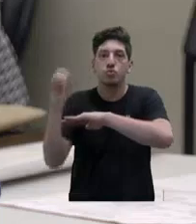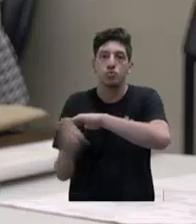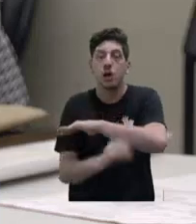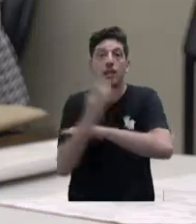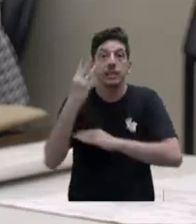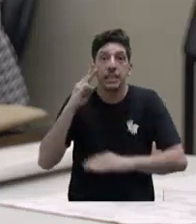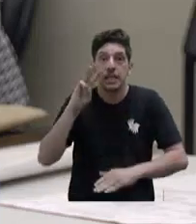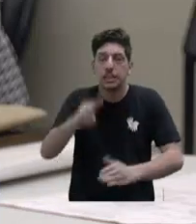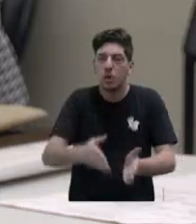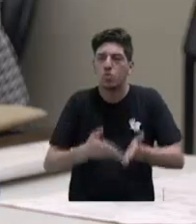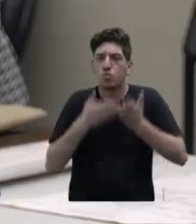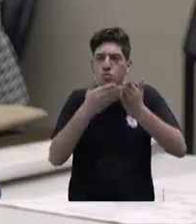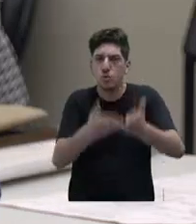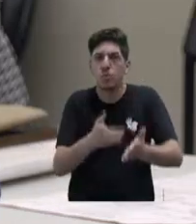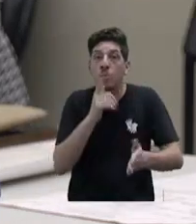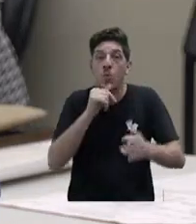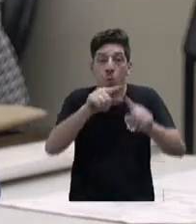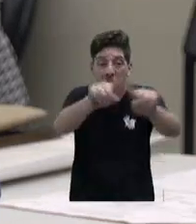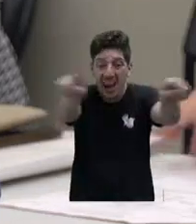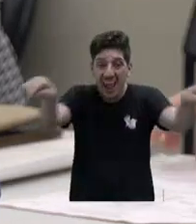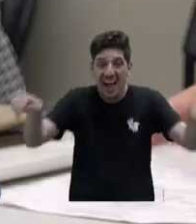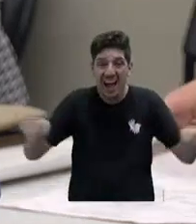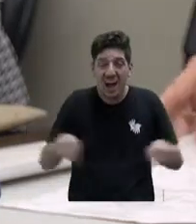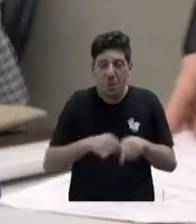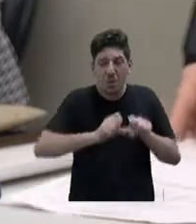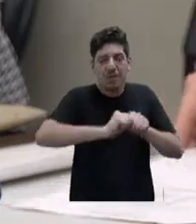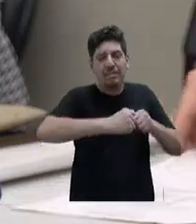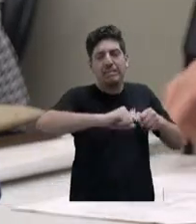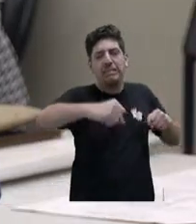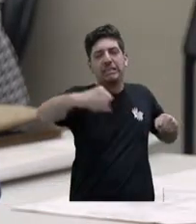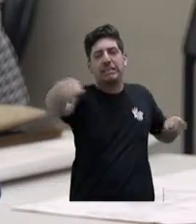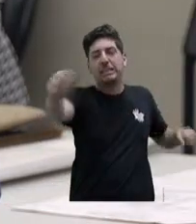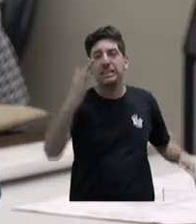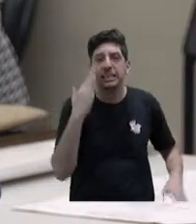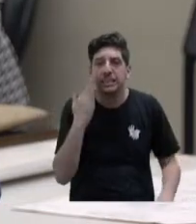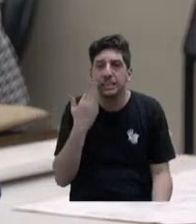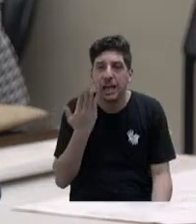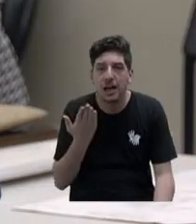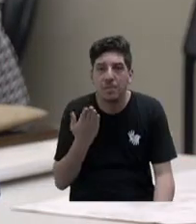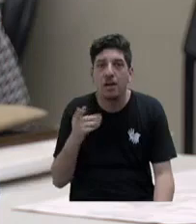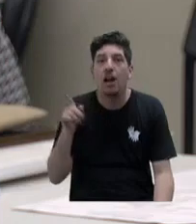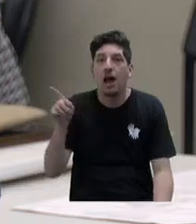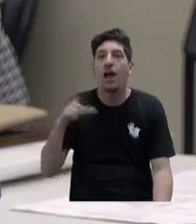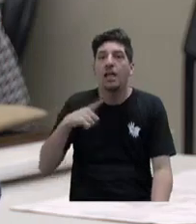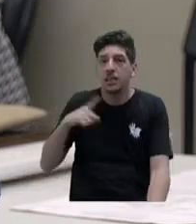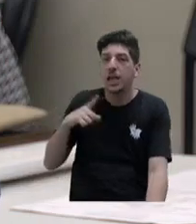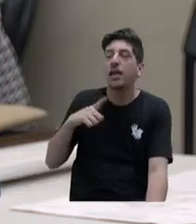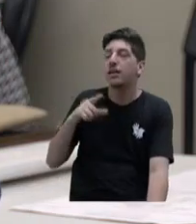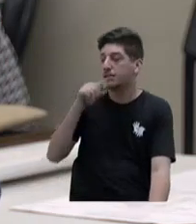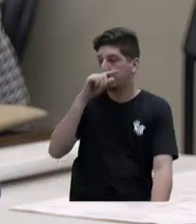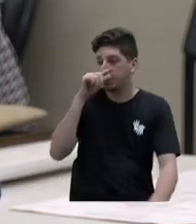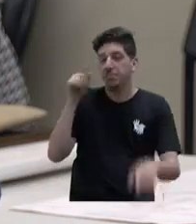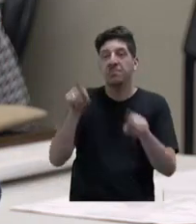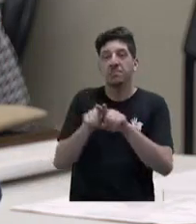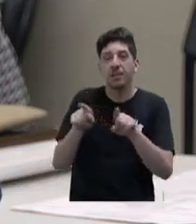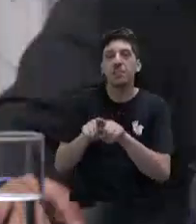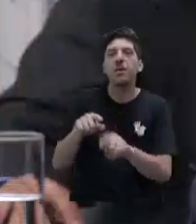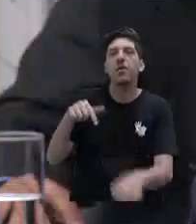falando de um lago que possui ali a questão dos cânions de Furnas,